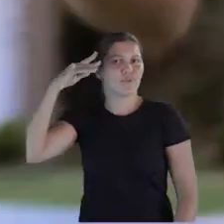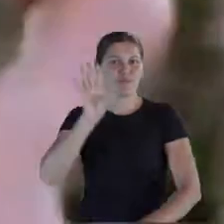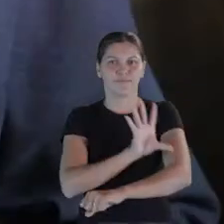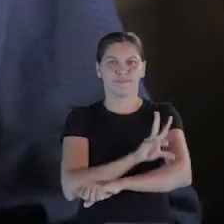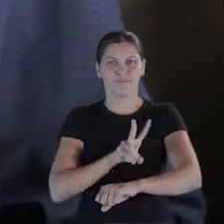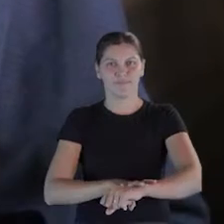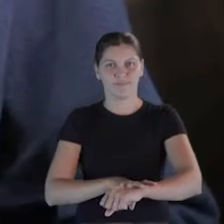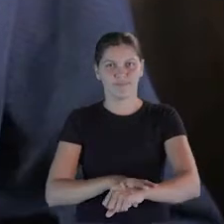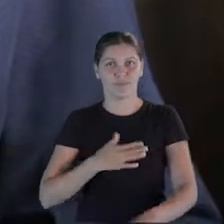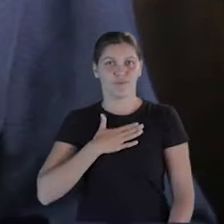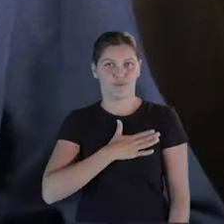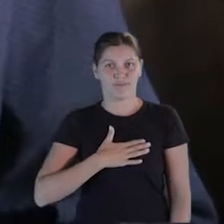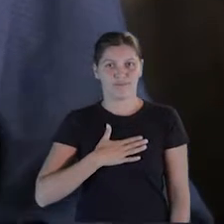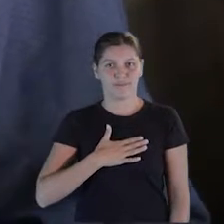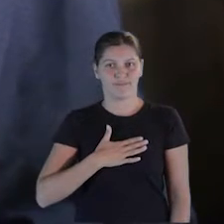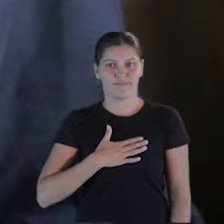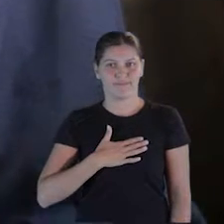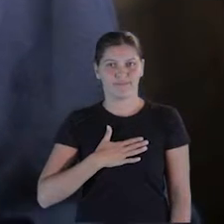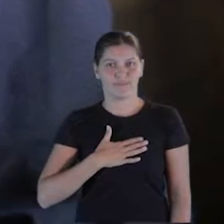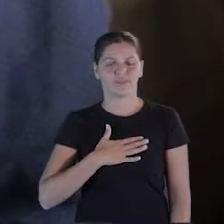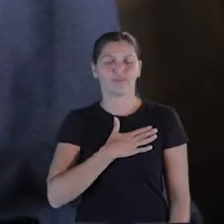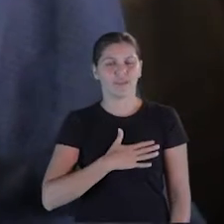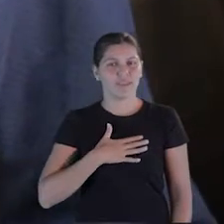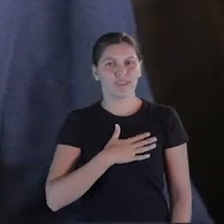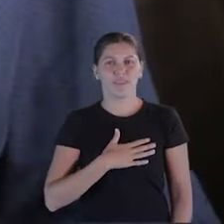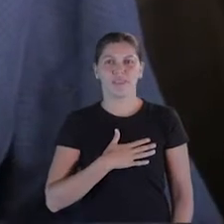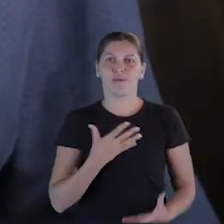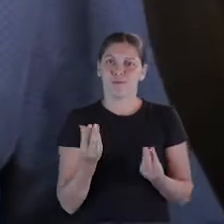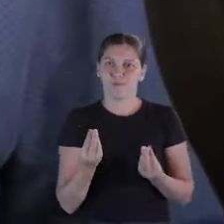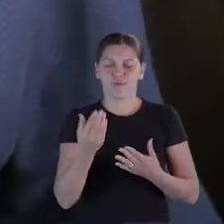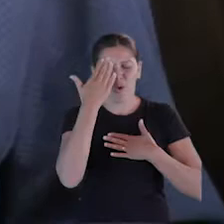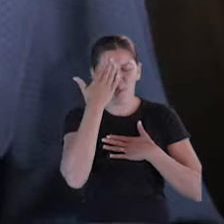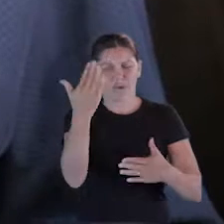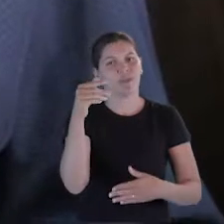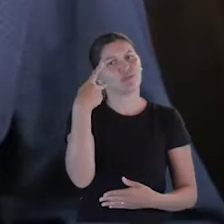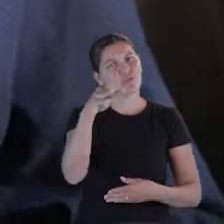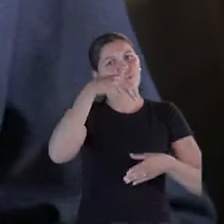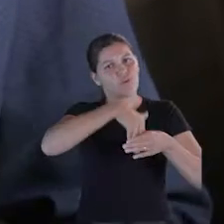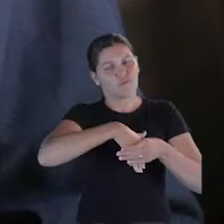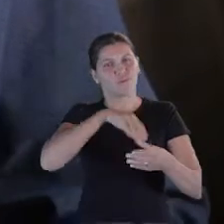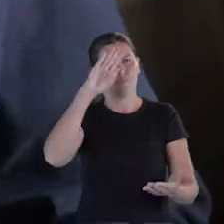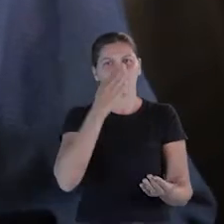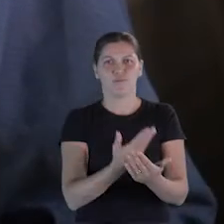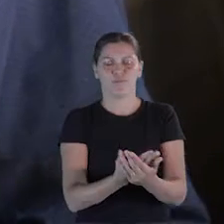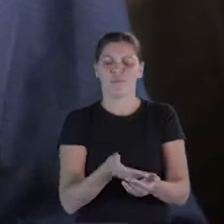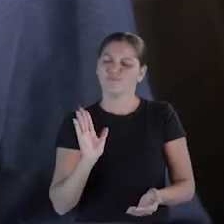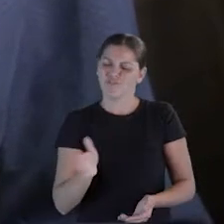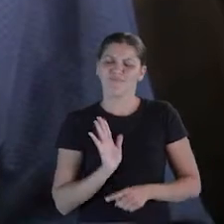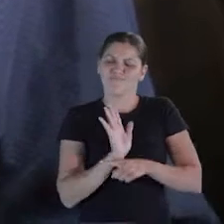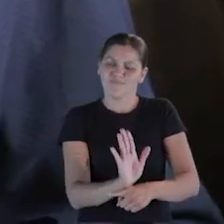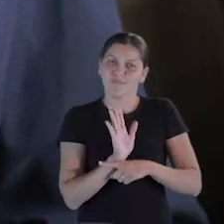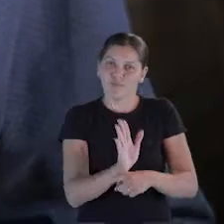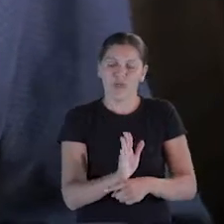cidade. Gostaria, primeiramente, de agradecer. Muito obrigado pelo seu voto de confiança. Já fizemos muito por Campo